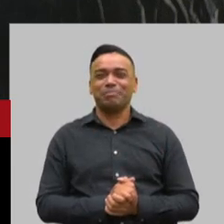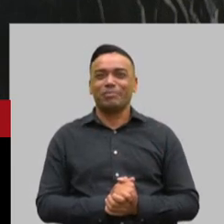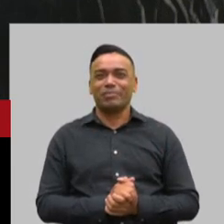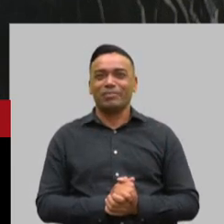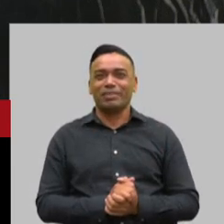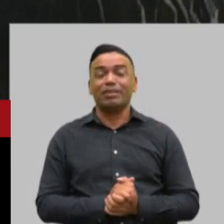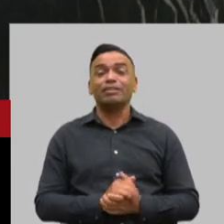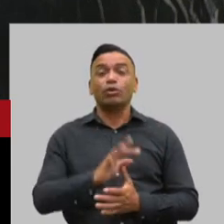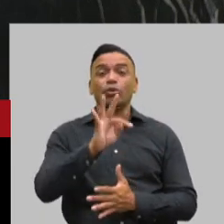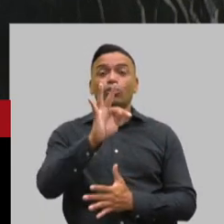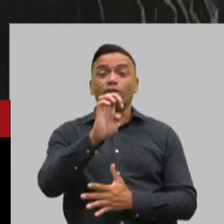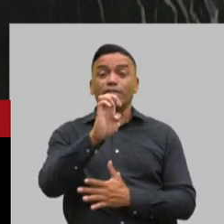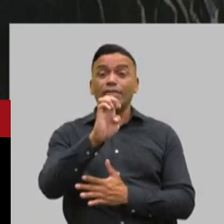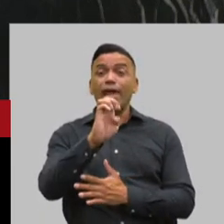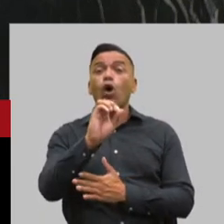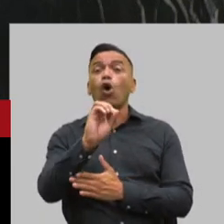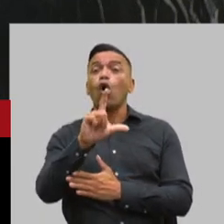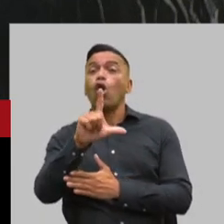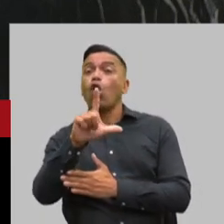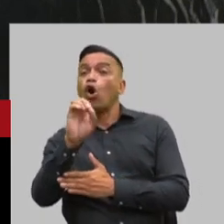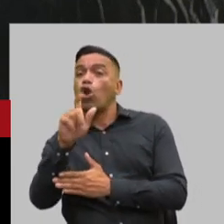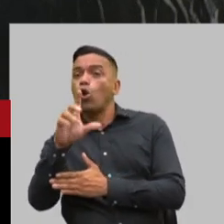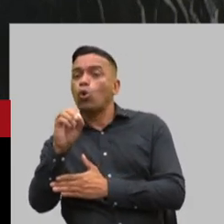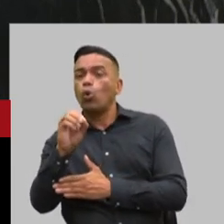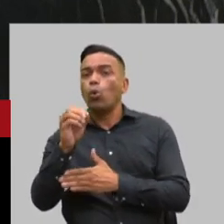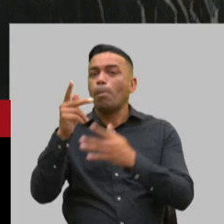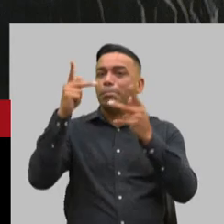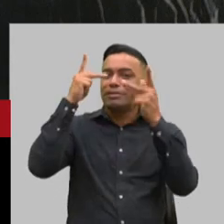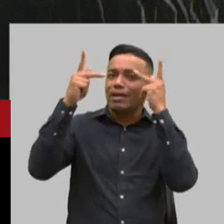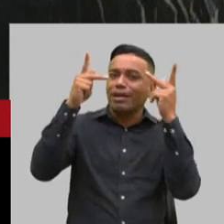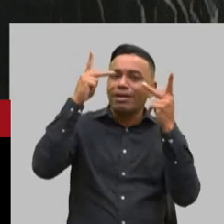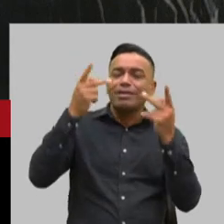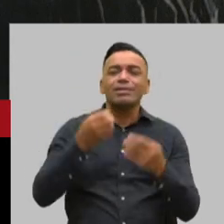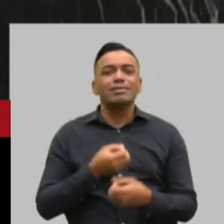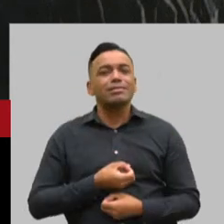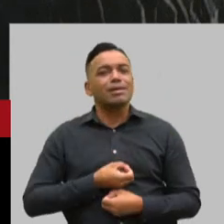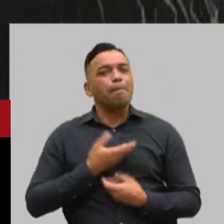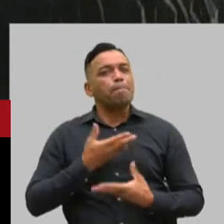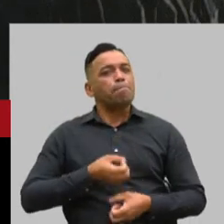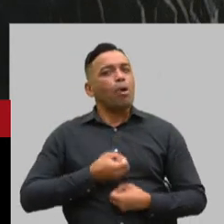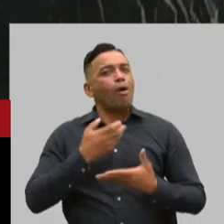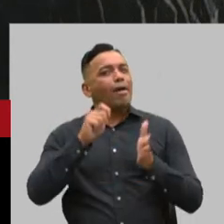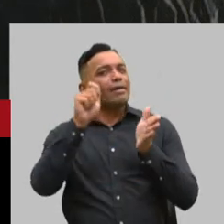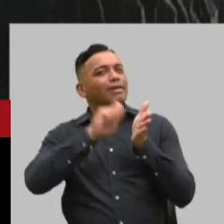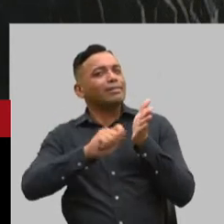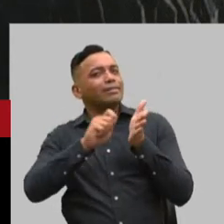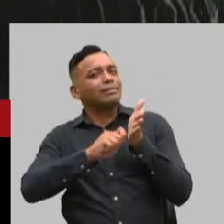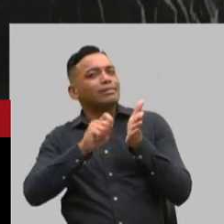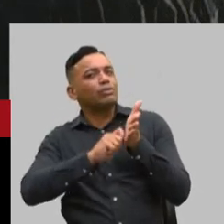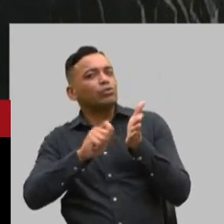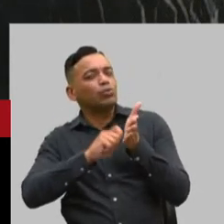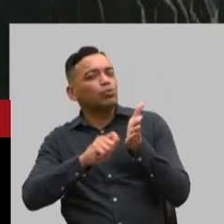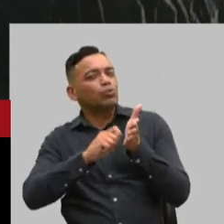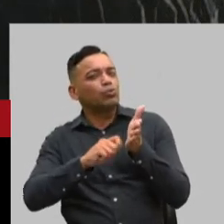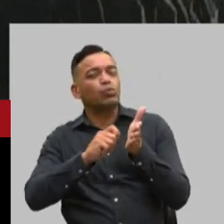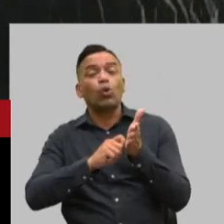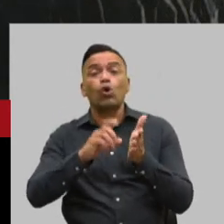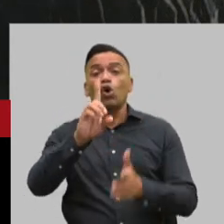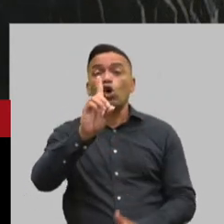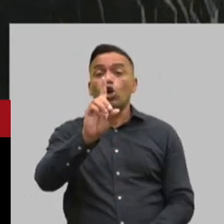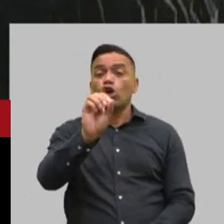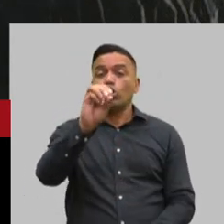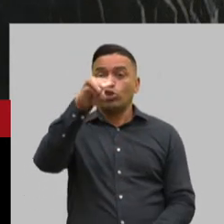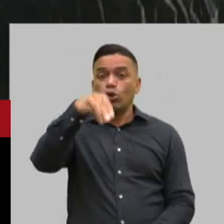Teólogo, psicanalista, poeta, compositor, escritor, Dom Vicente de